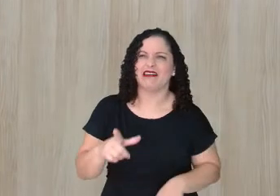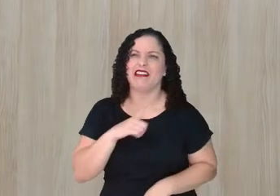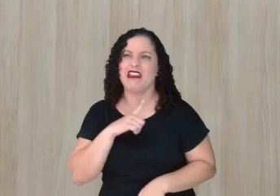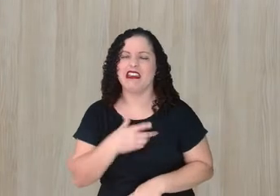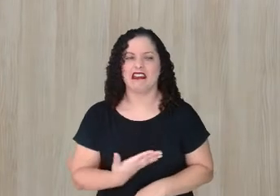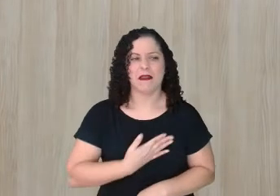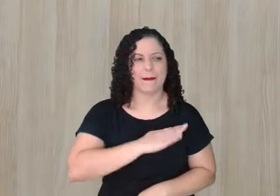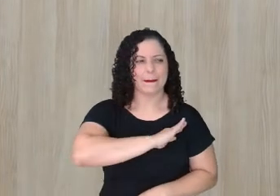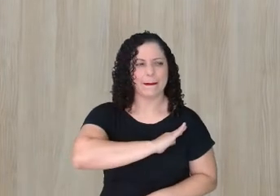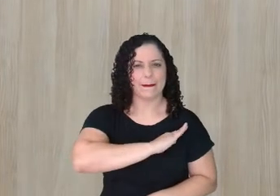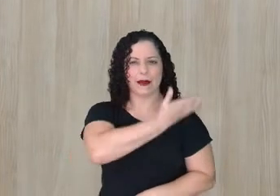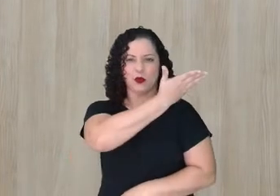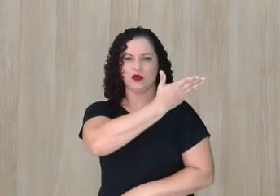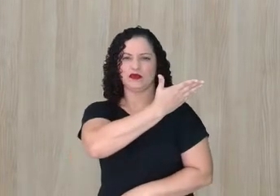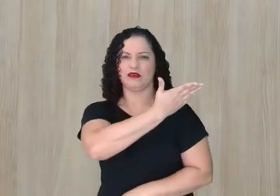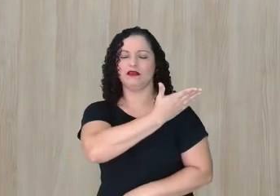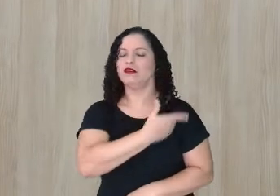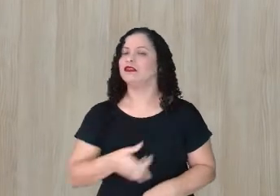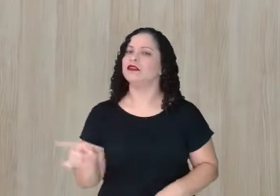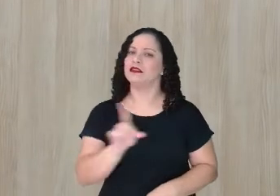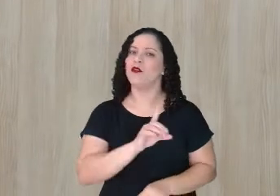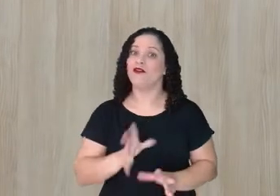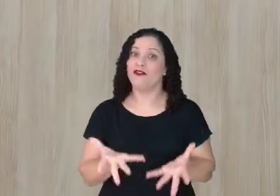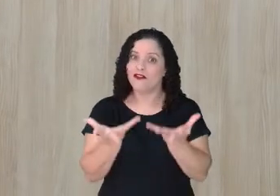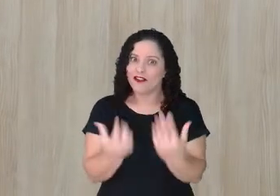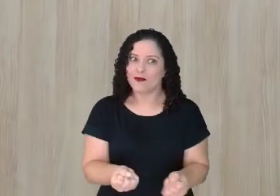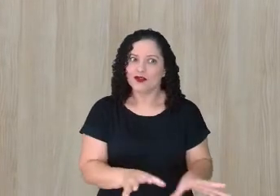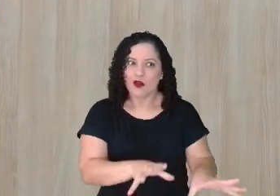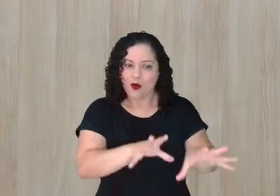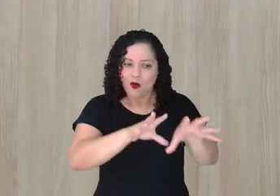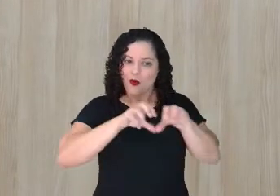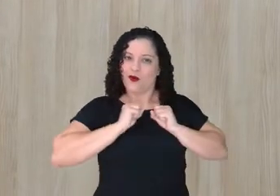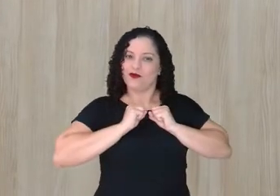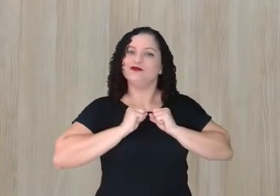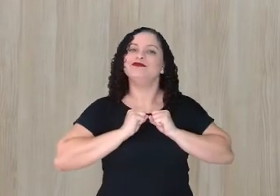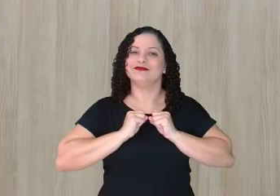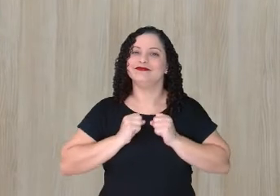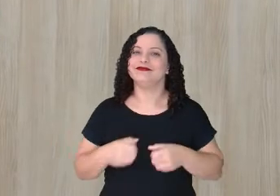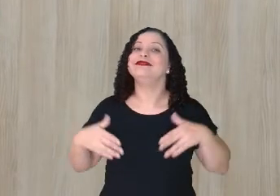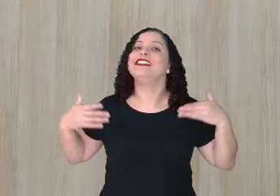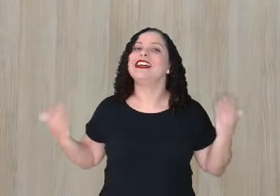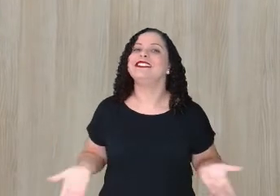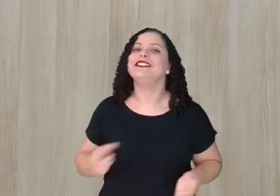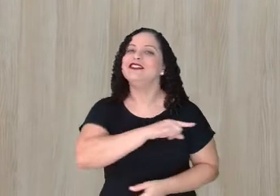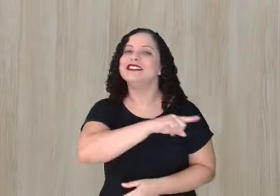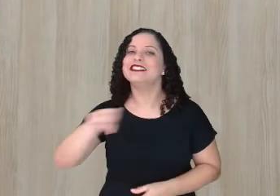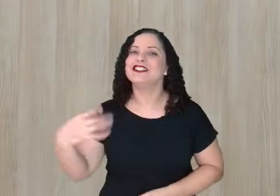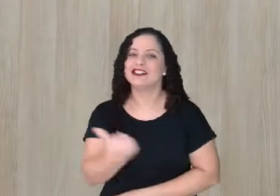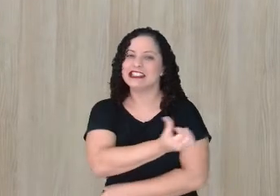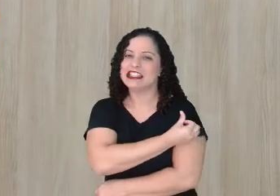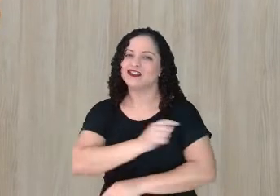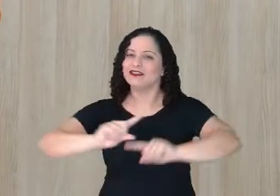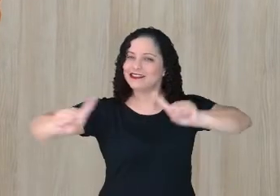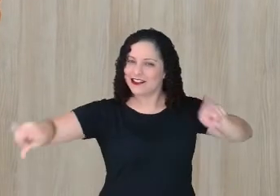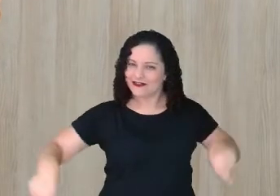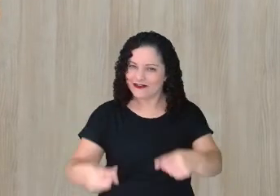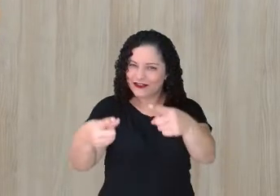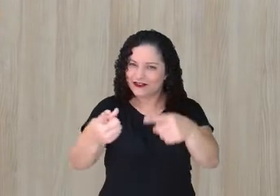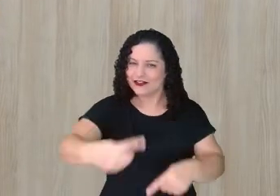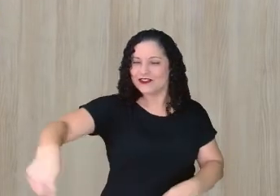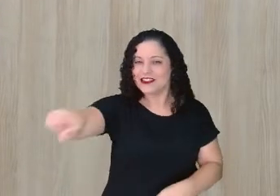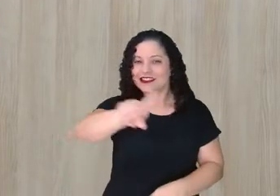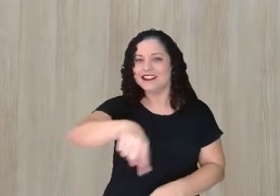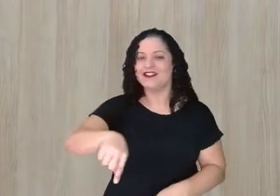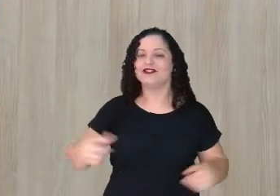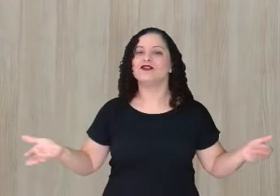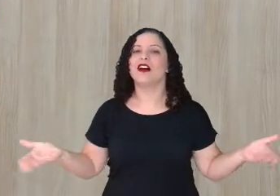conhecimento e vamos mergulhar, nos apropriar do que é nosso. Que tal, 6º ano? Eu desafio vocês